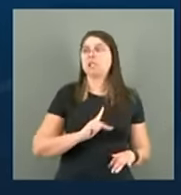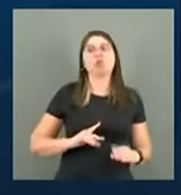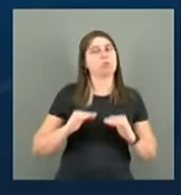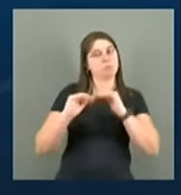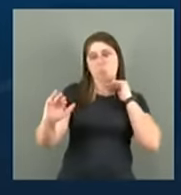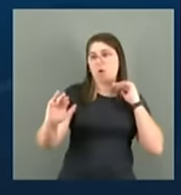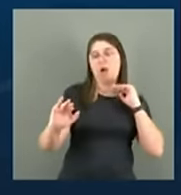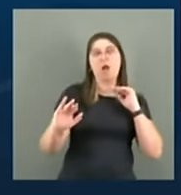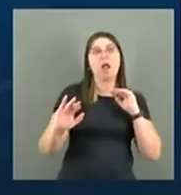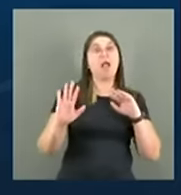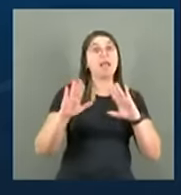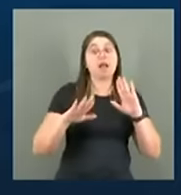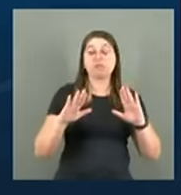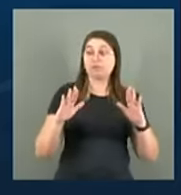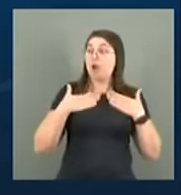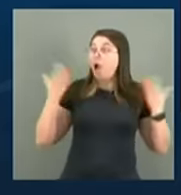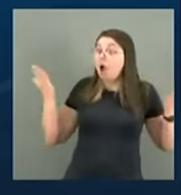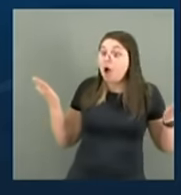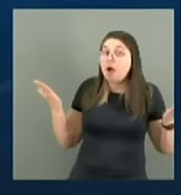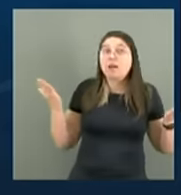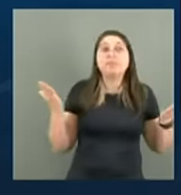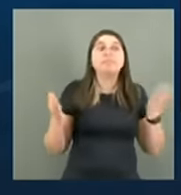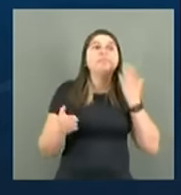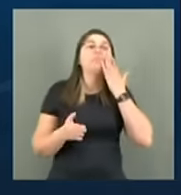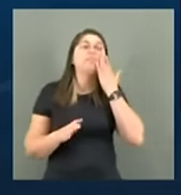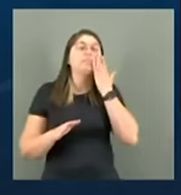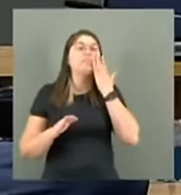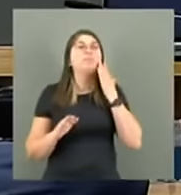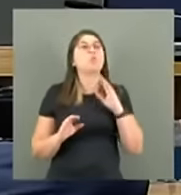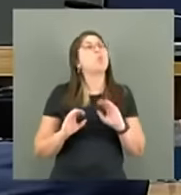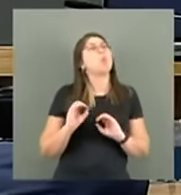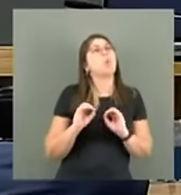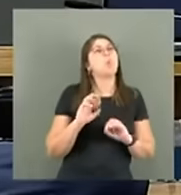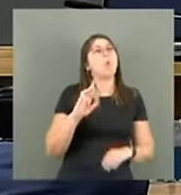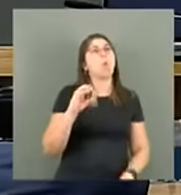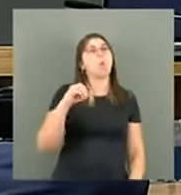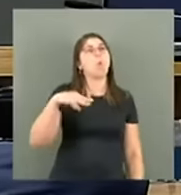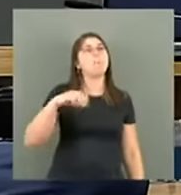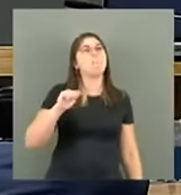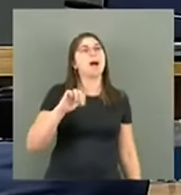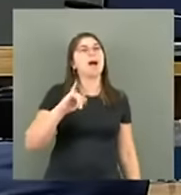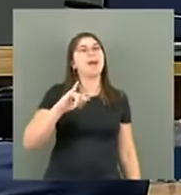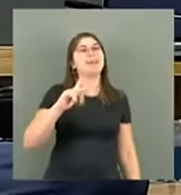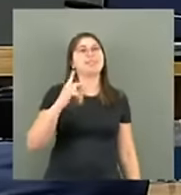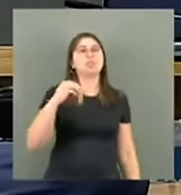surpresa. Como? William, só para esclarecer, como é que é esse Romarinho aí, quem é exatamente?